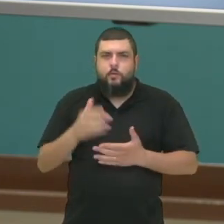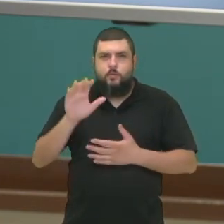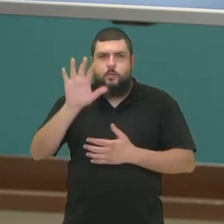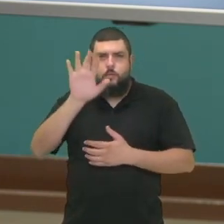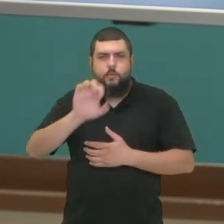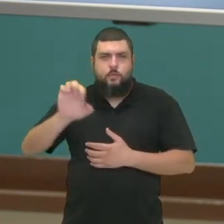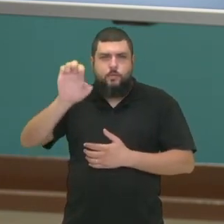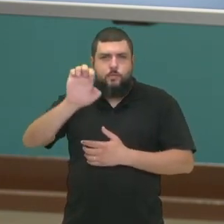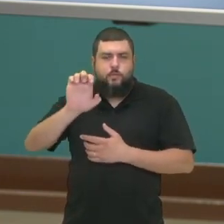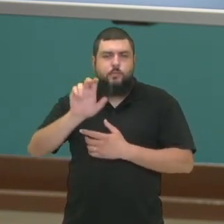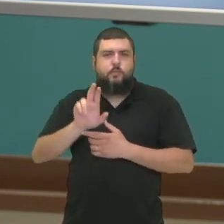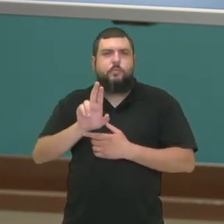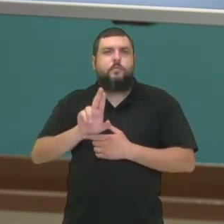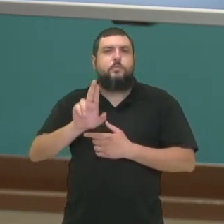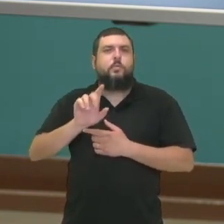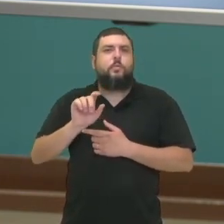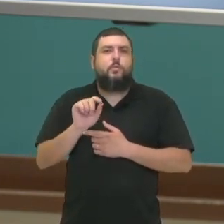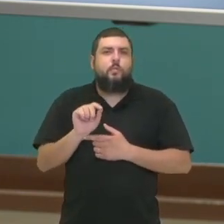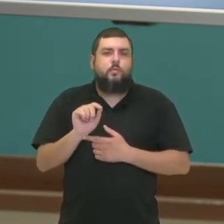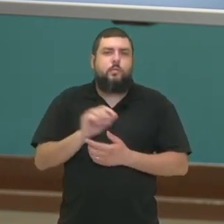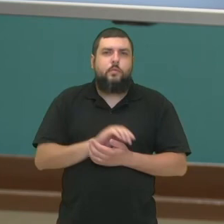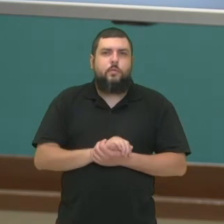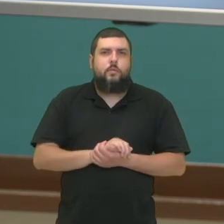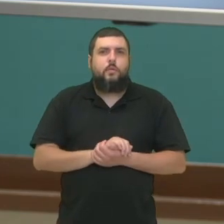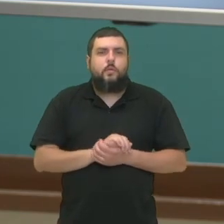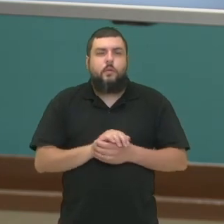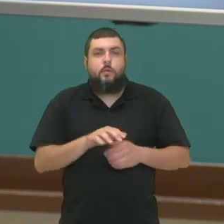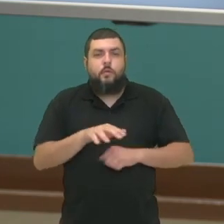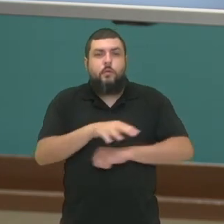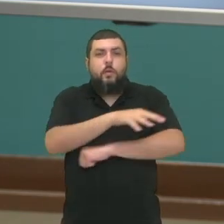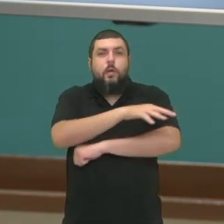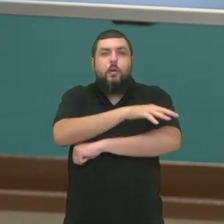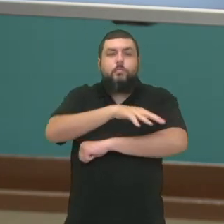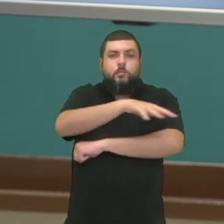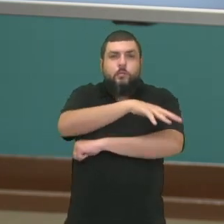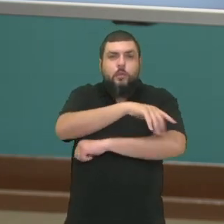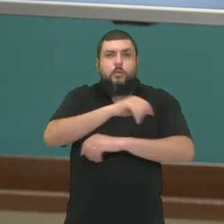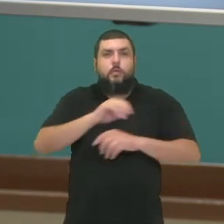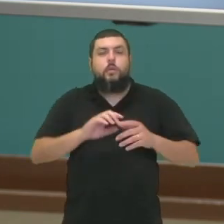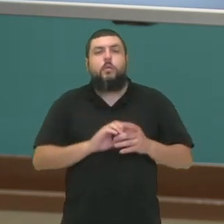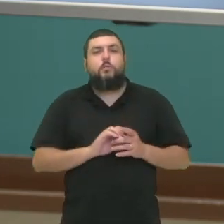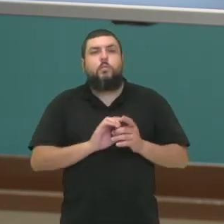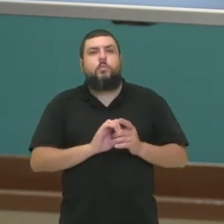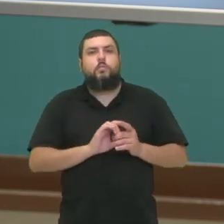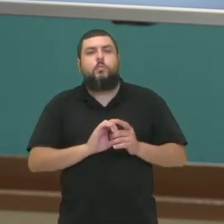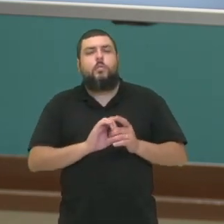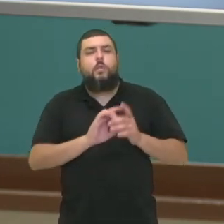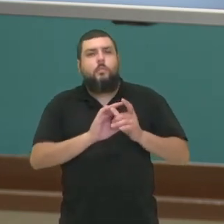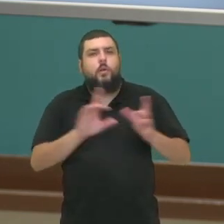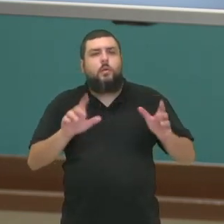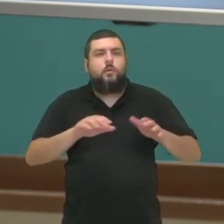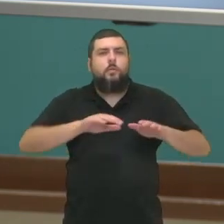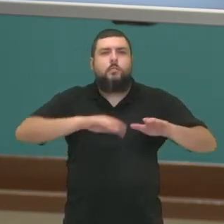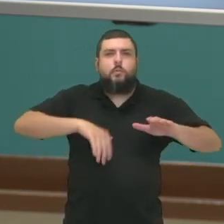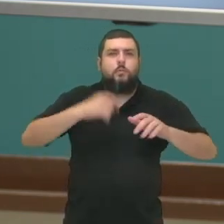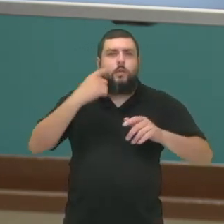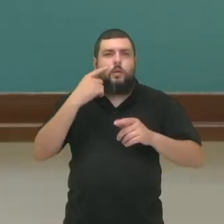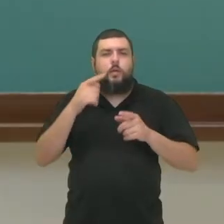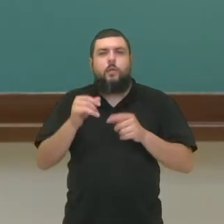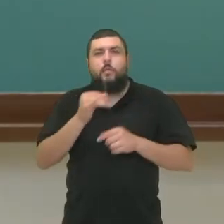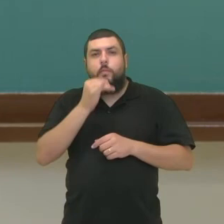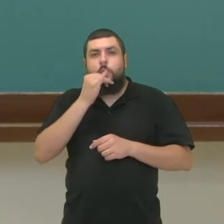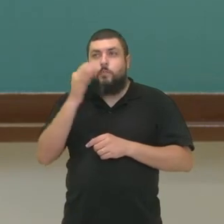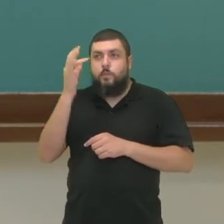ainda essa ideia de terma pública, praças públicas com banho. Sim, na França é muito comum,